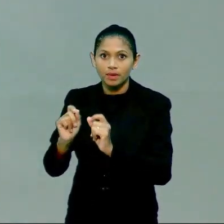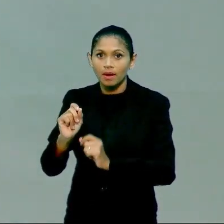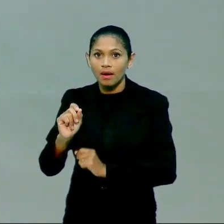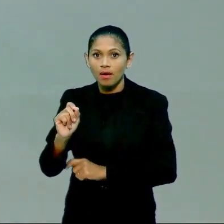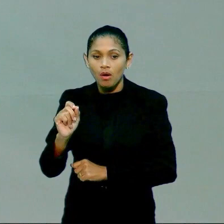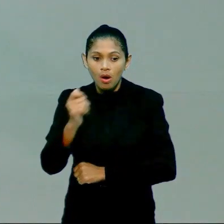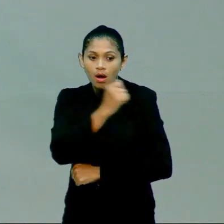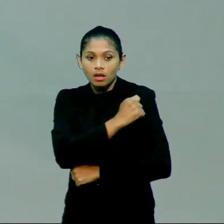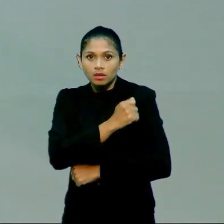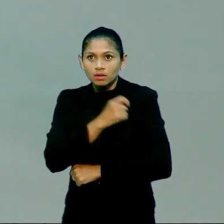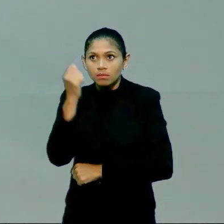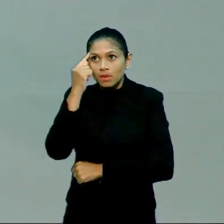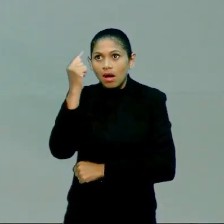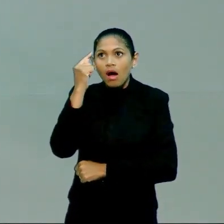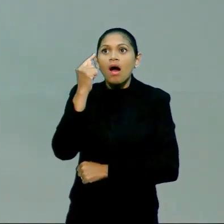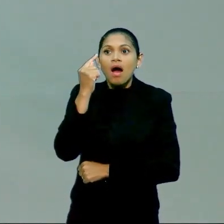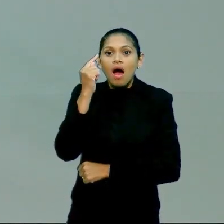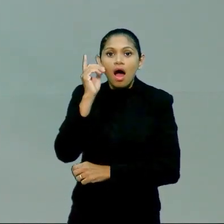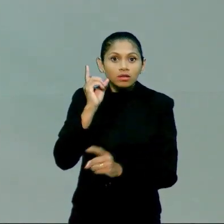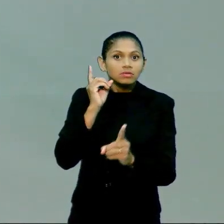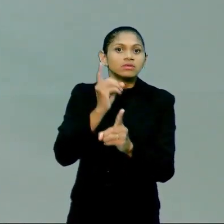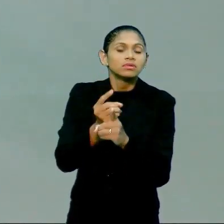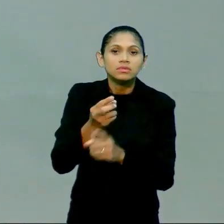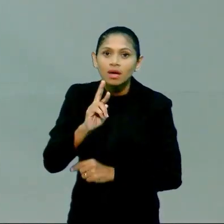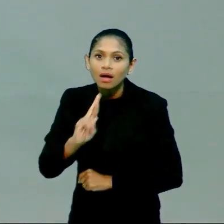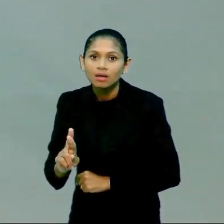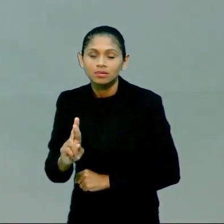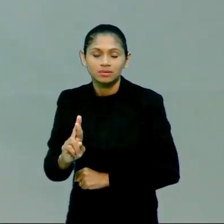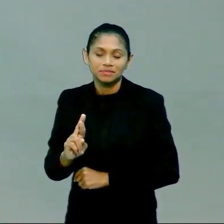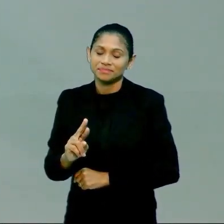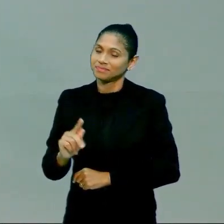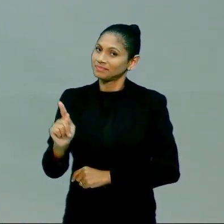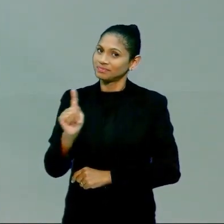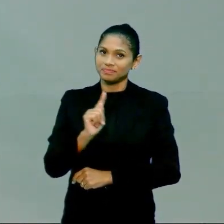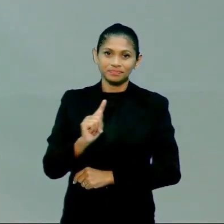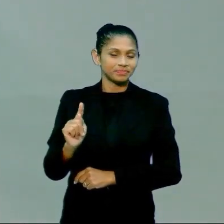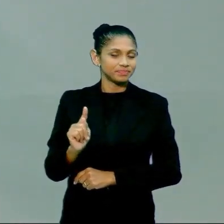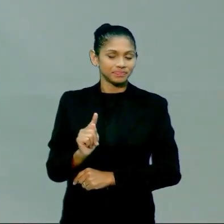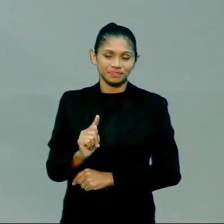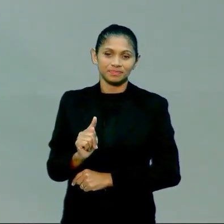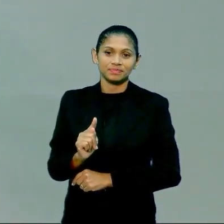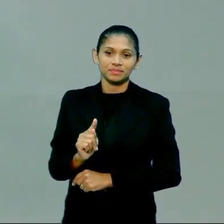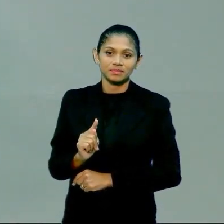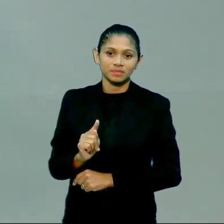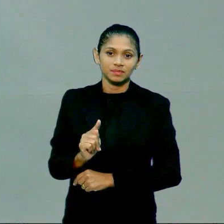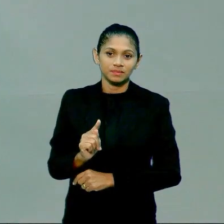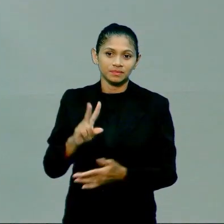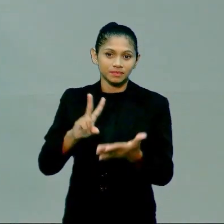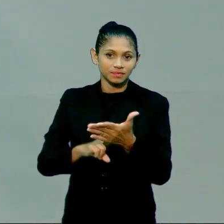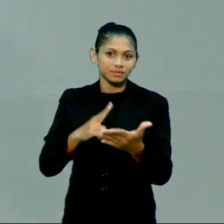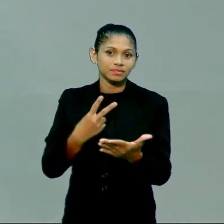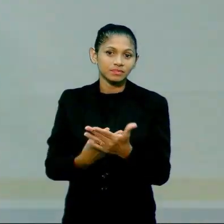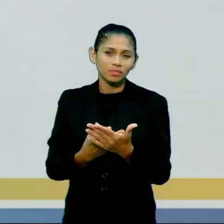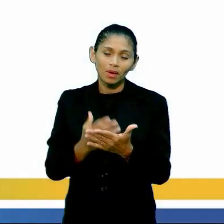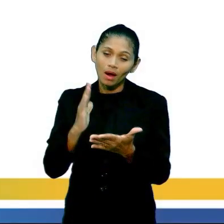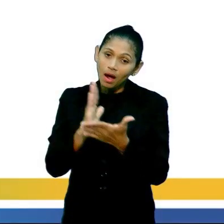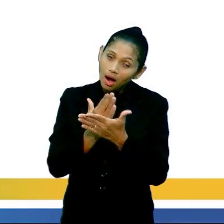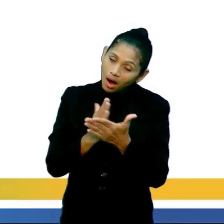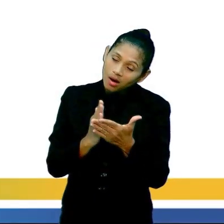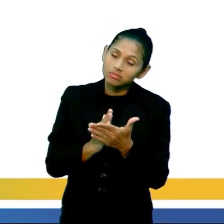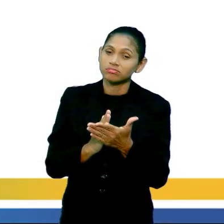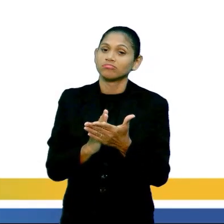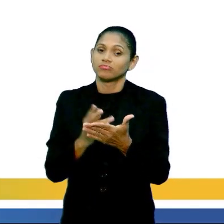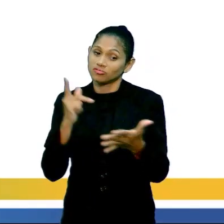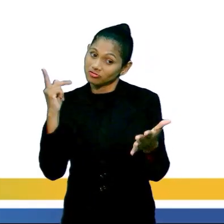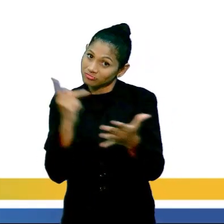Aí se o aluno fizer aquela identificação do cara crachá, que é o método de tradução, às vezes ele acaba se